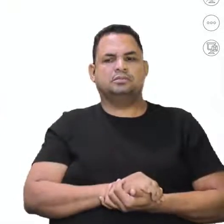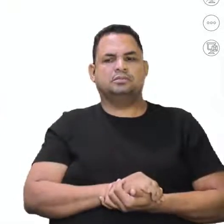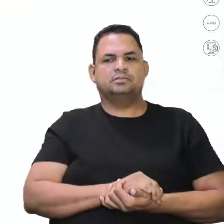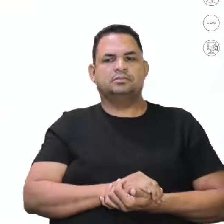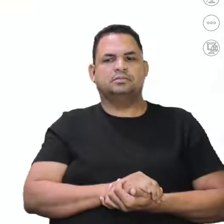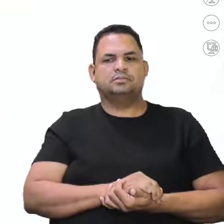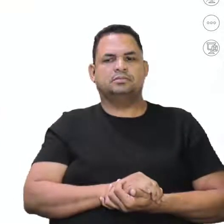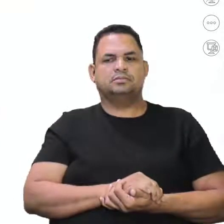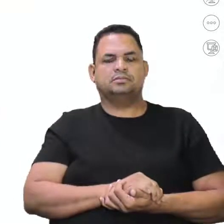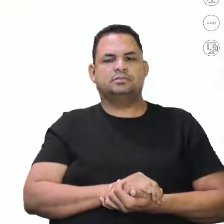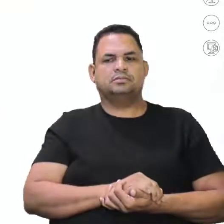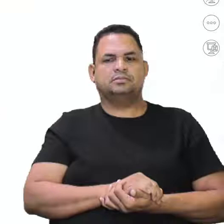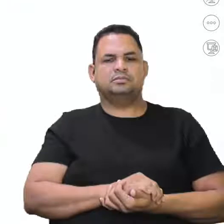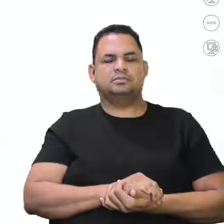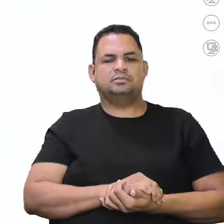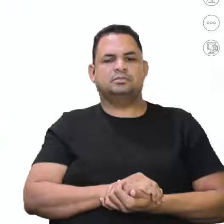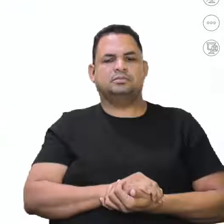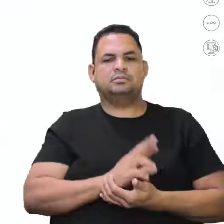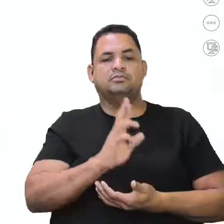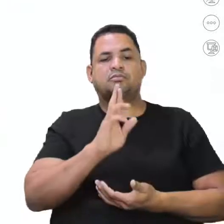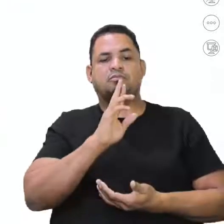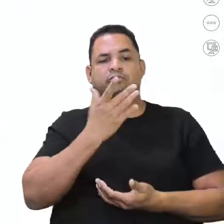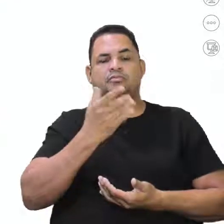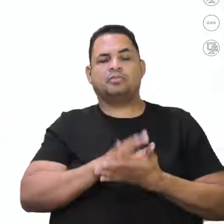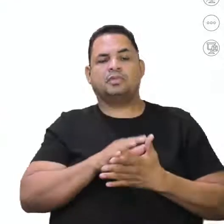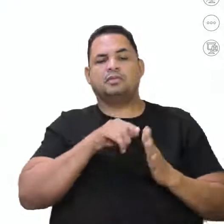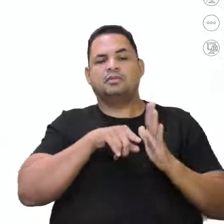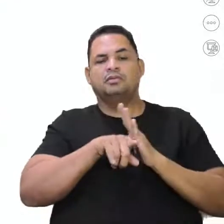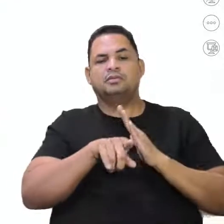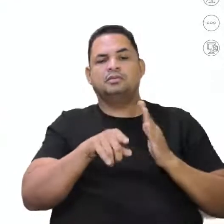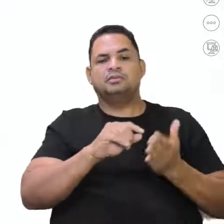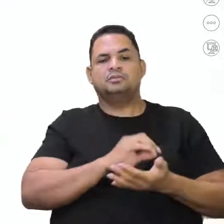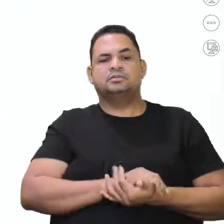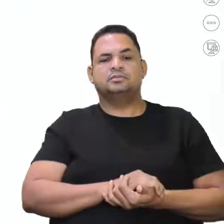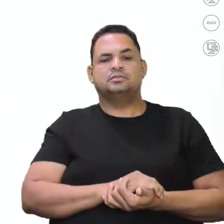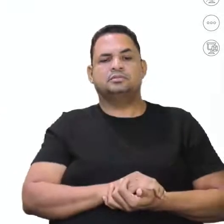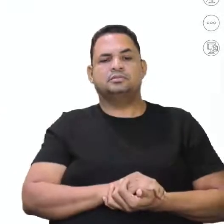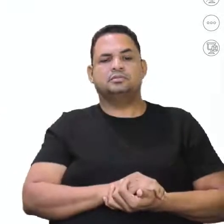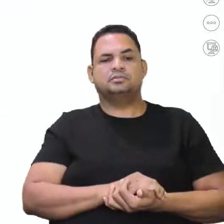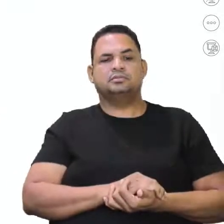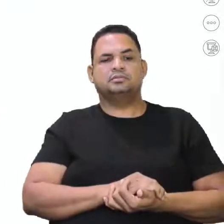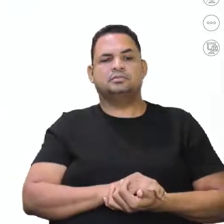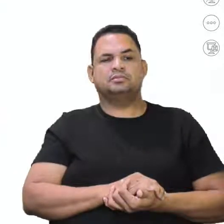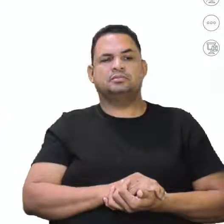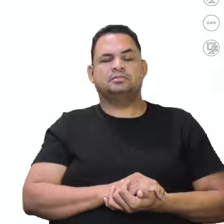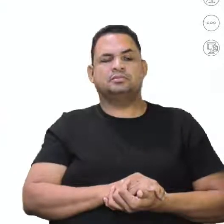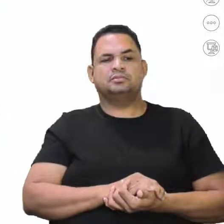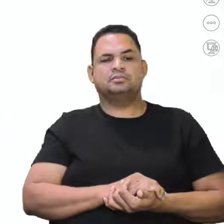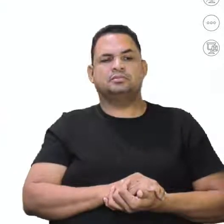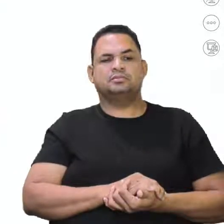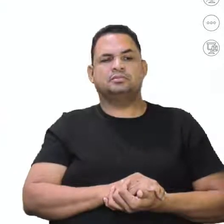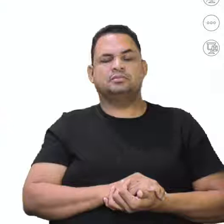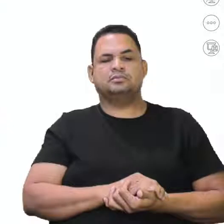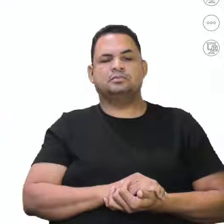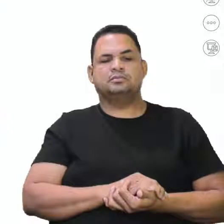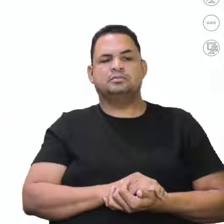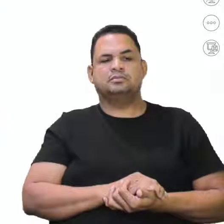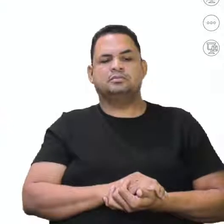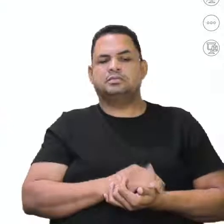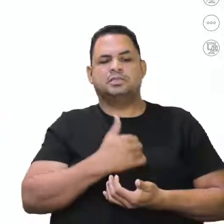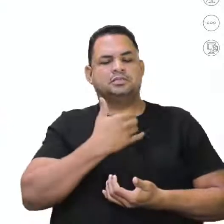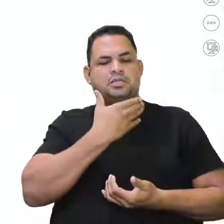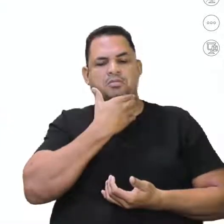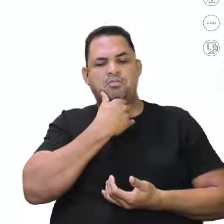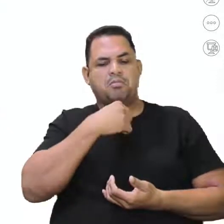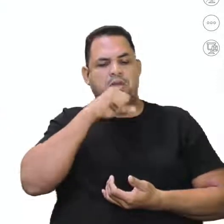people, que encontrei aqui na minha fonte, vai responder essa pergunta aqui, que é a resposta letra B. Children, não são os pais